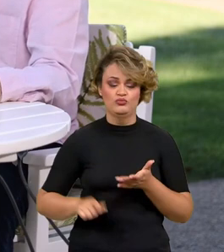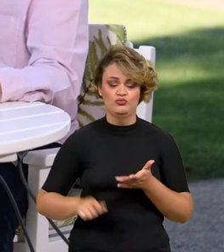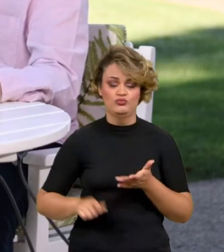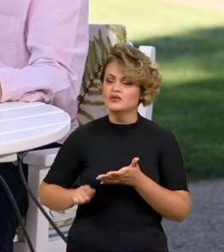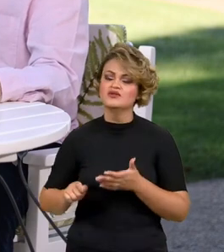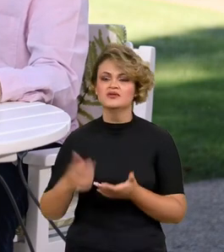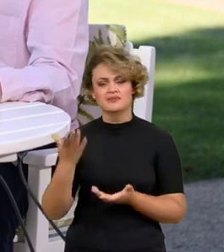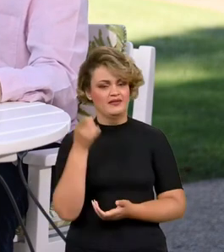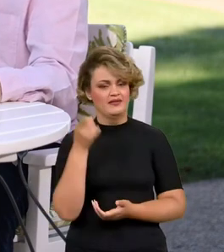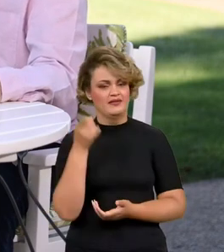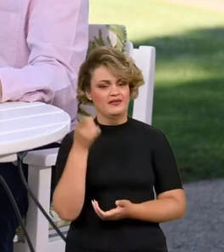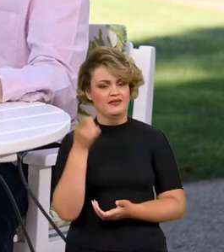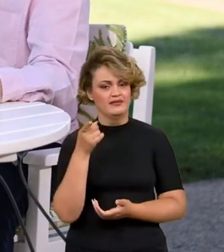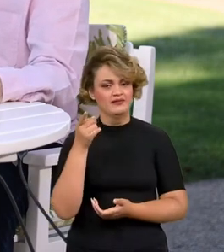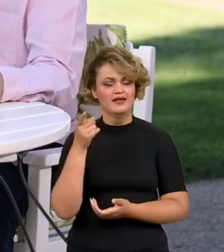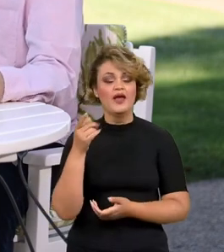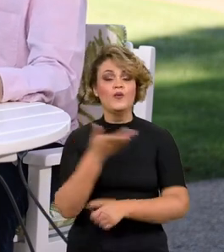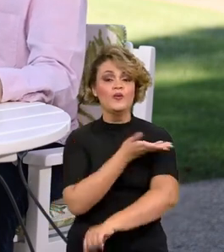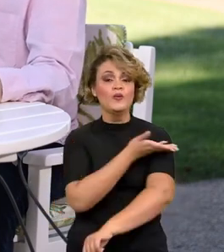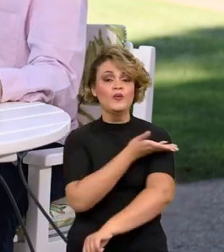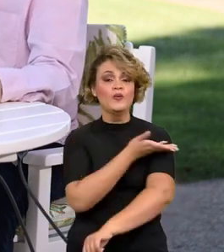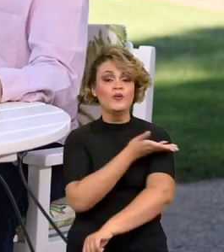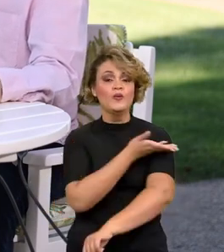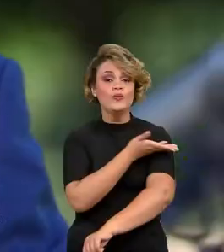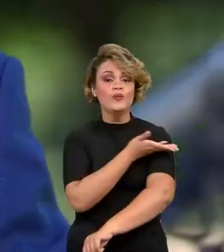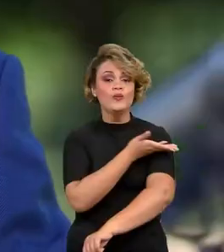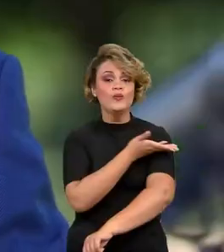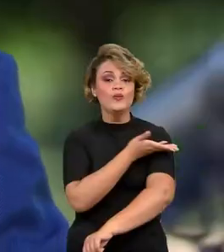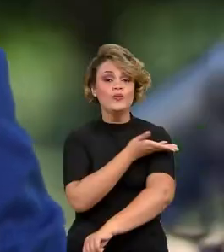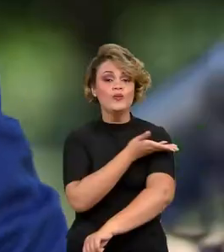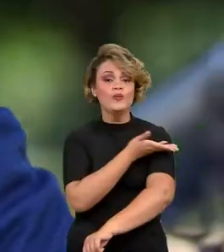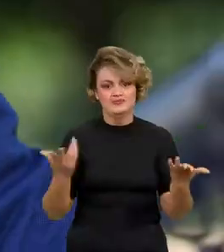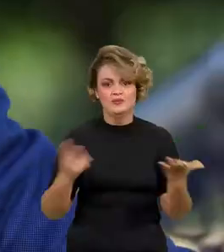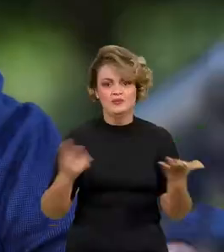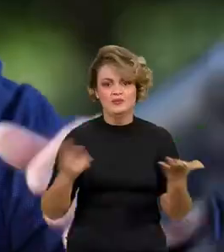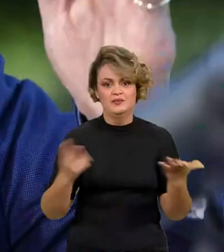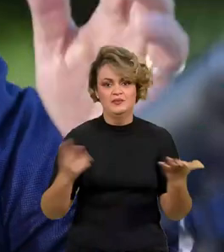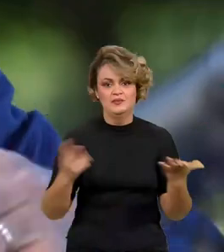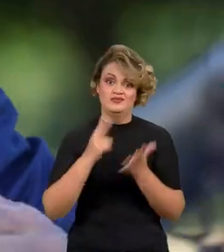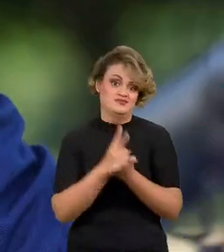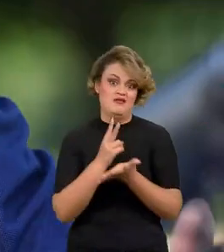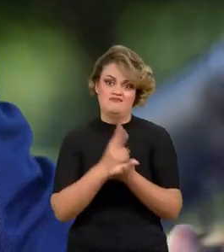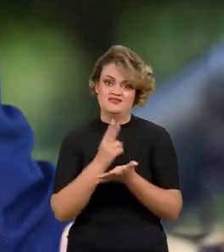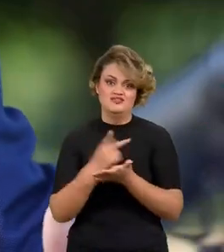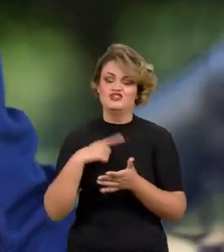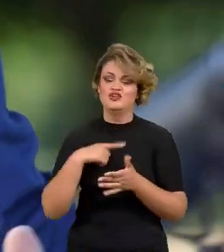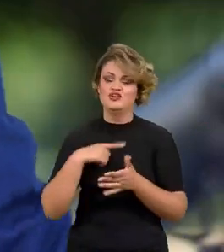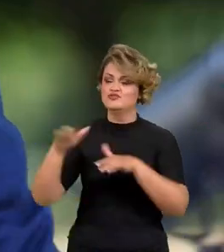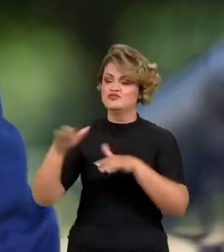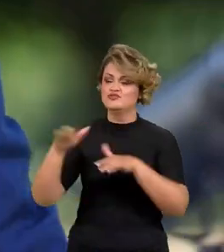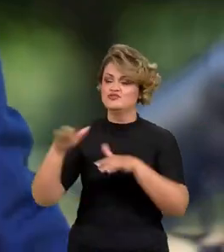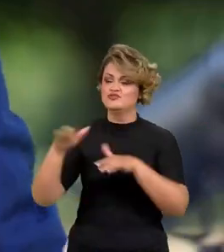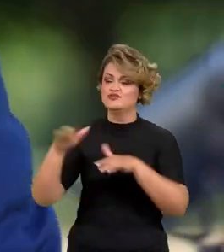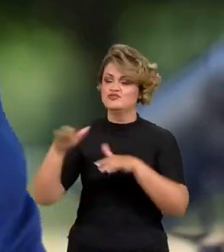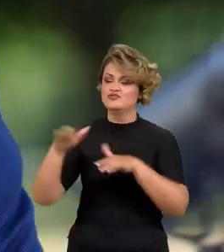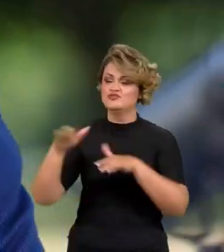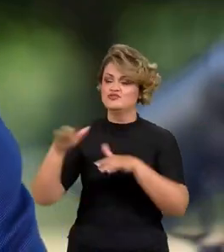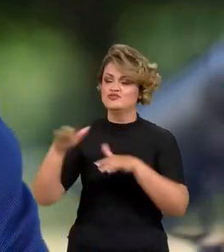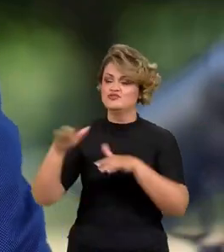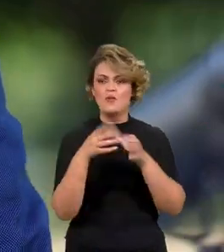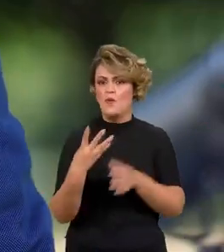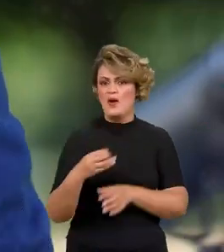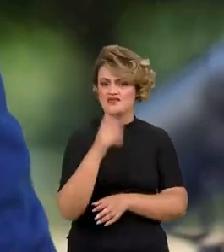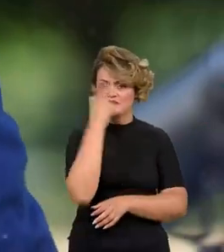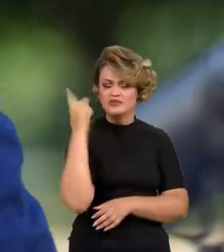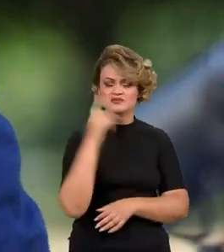habituada a fazer reuniões porque no sindicato fazia isso também eu chamava de fábrica tinha 40 trabalhadores e ouvi os 40 para falar